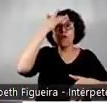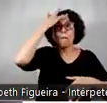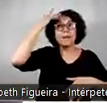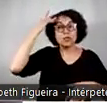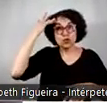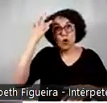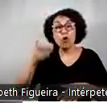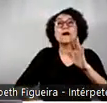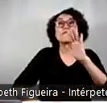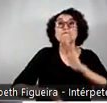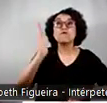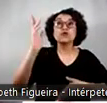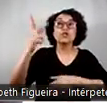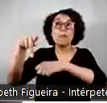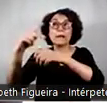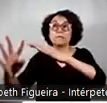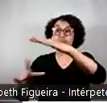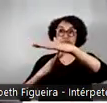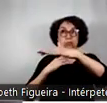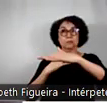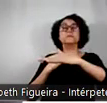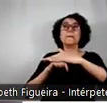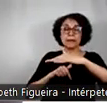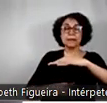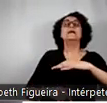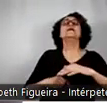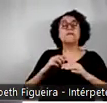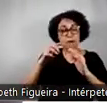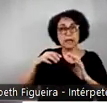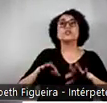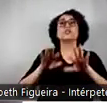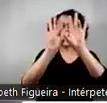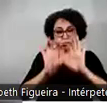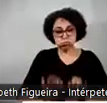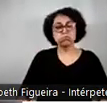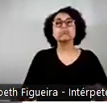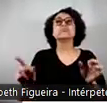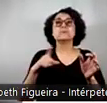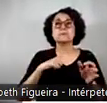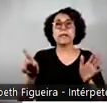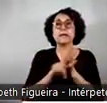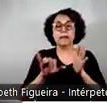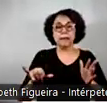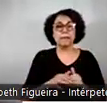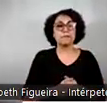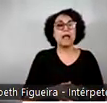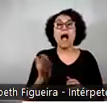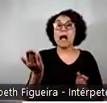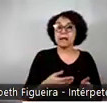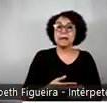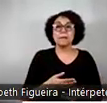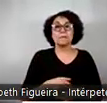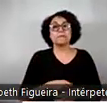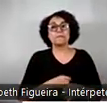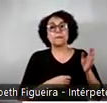nessa esfera municipal. Aqui eu trago aqui um mapa, né, onde tem os conselhos e comitês pelo Brasil, né, para